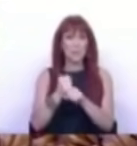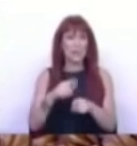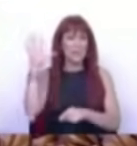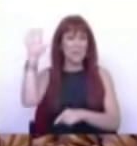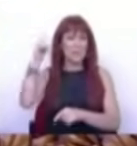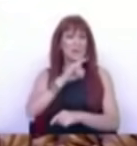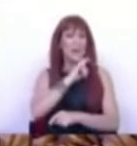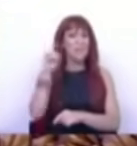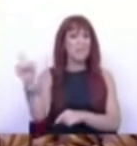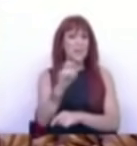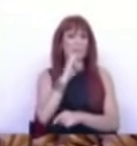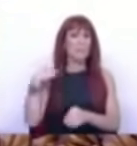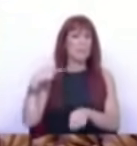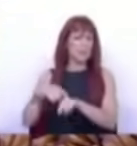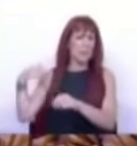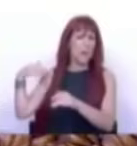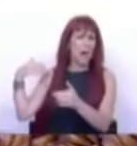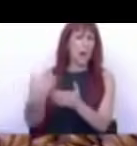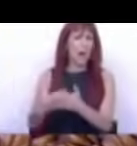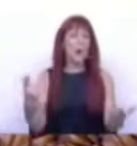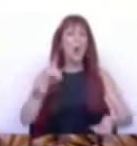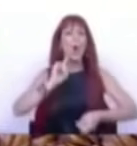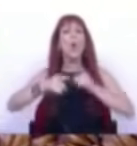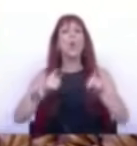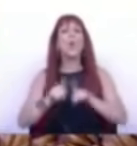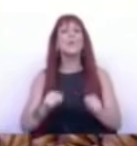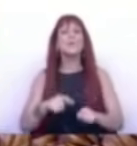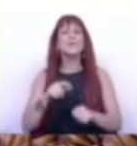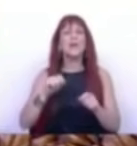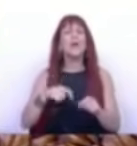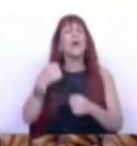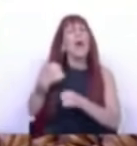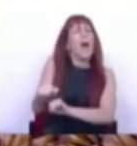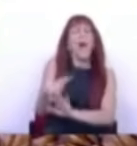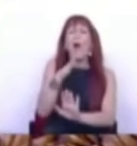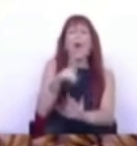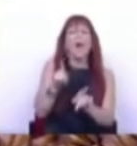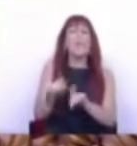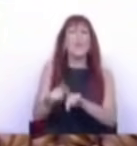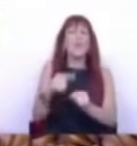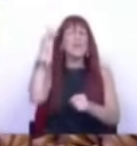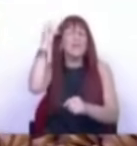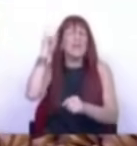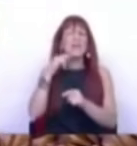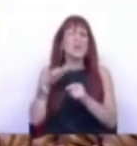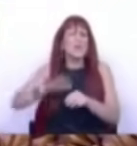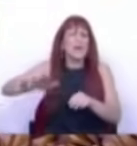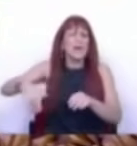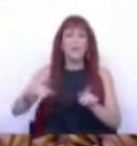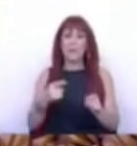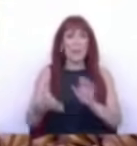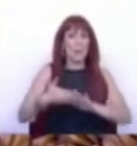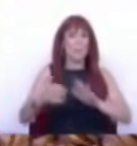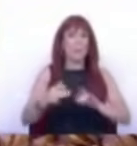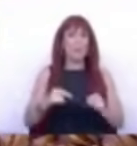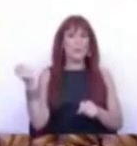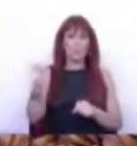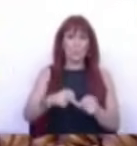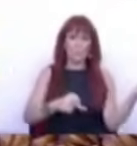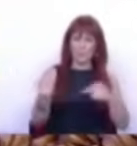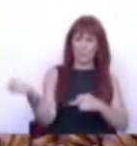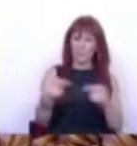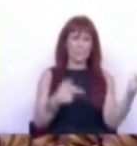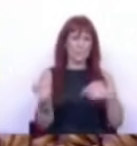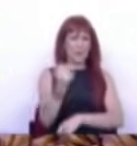climáticos alertam desde há muito. Aquilo que os negacionistas disseram ser parou. Ficção científica... 19 segundos e 52. ...entrou pelas